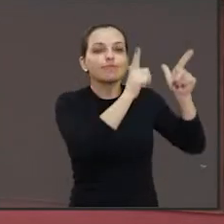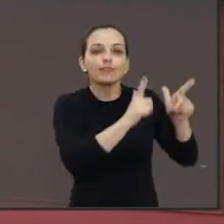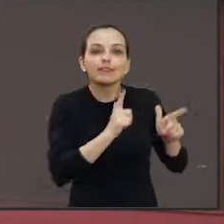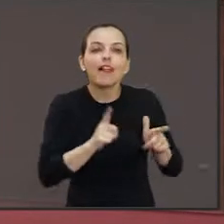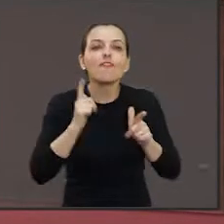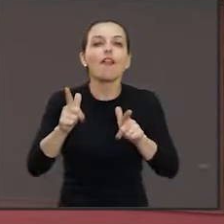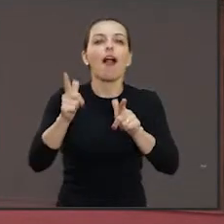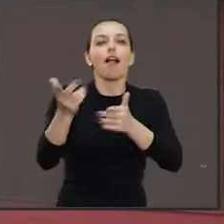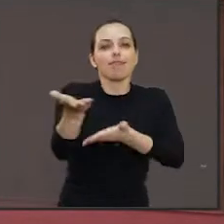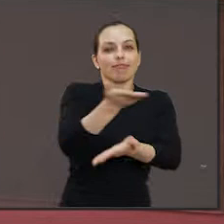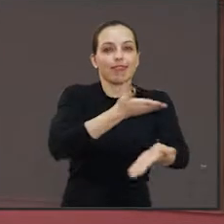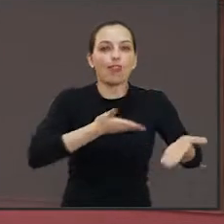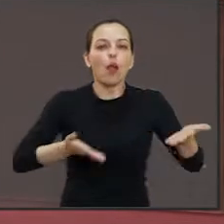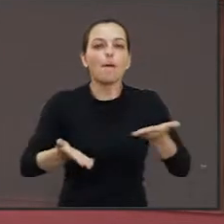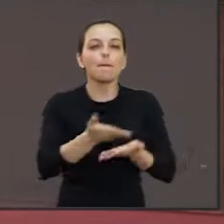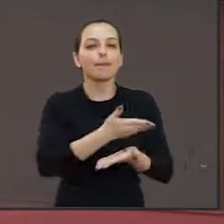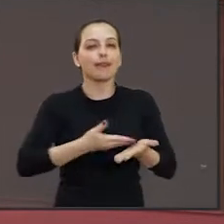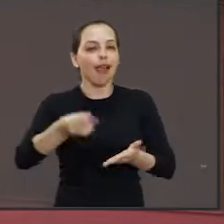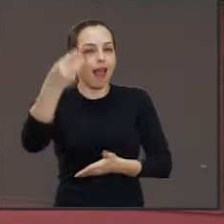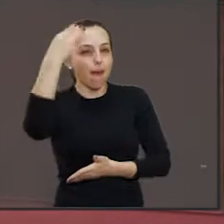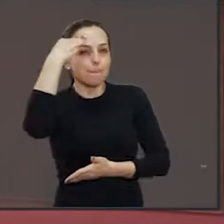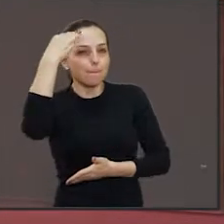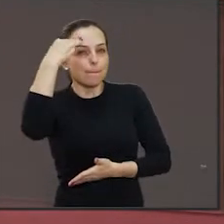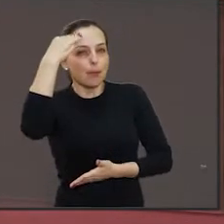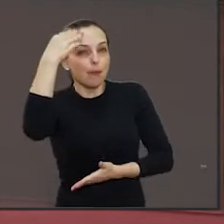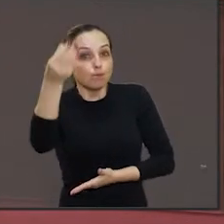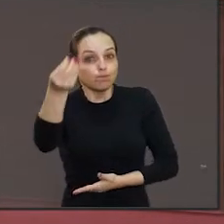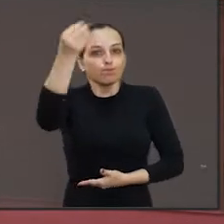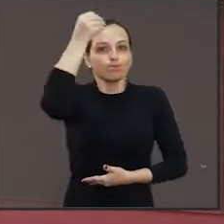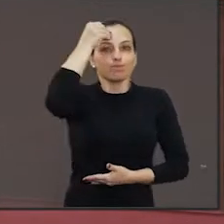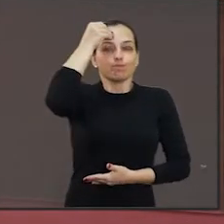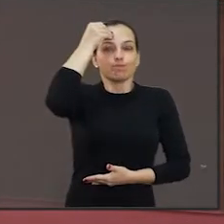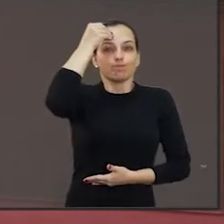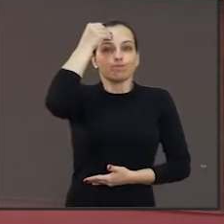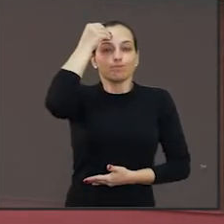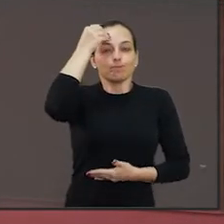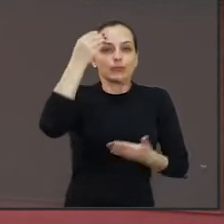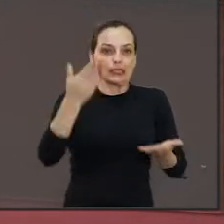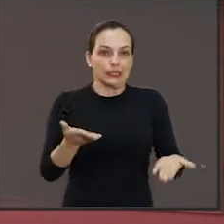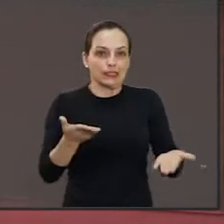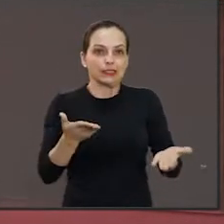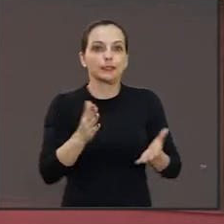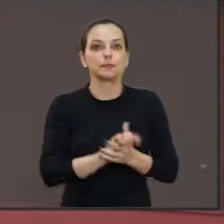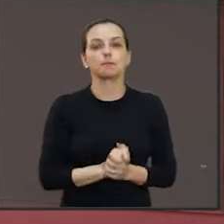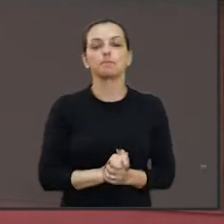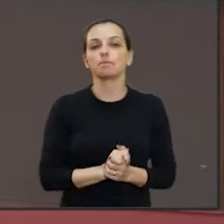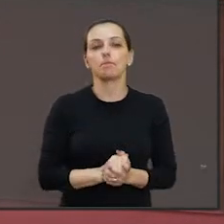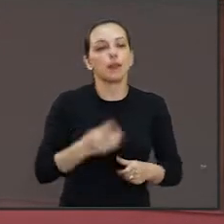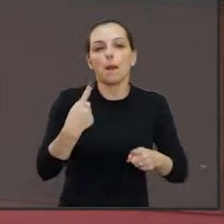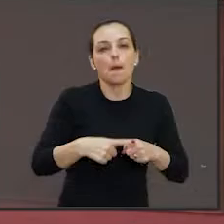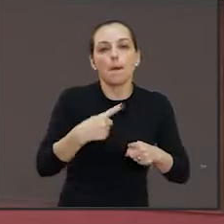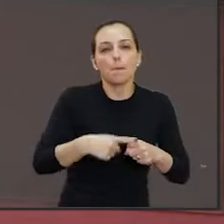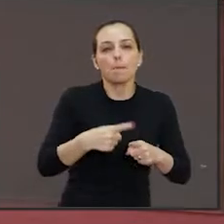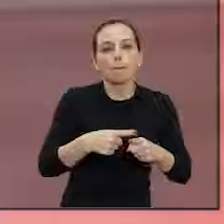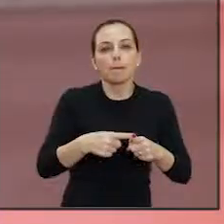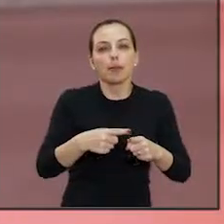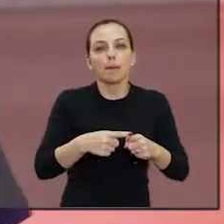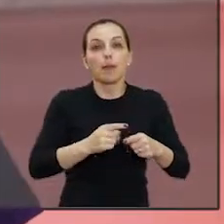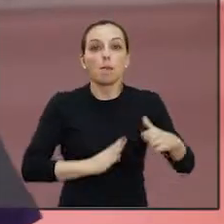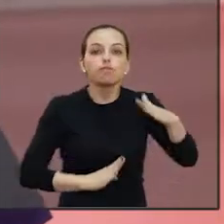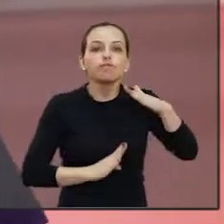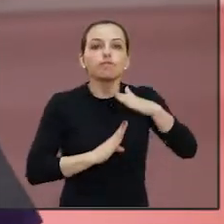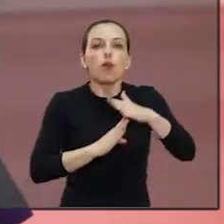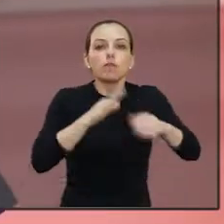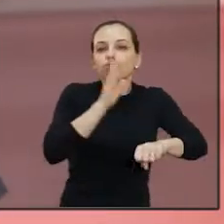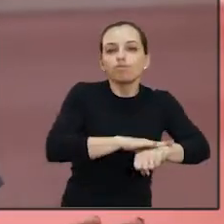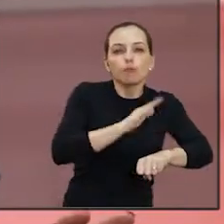assim divertidas e muito legais das viagens e das premiações, que são coisas que vão acompanhar a gente para o resto da vida.